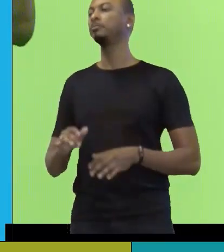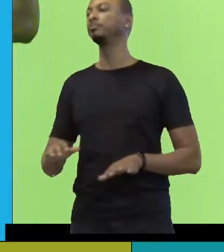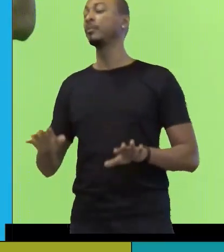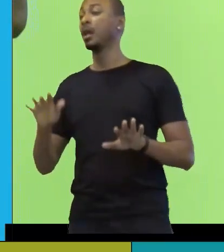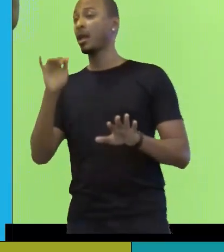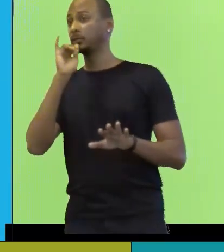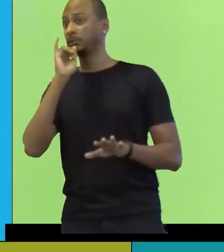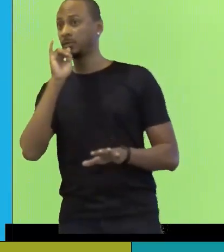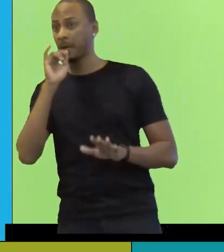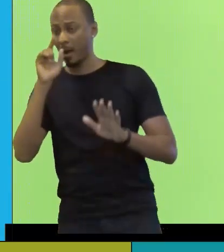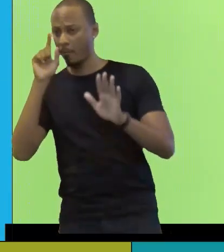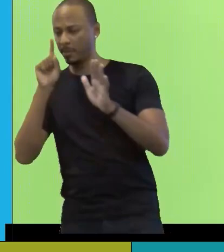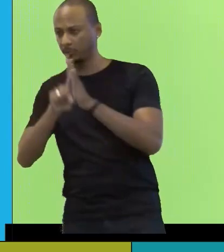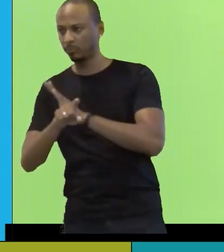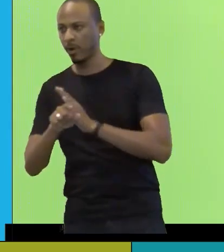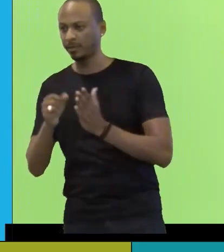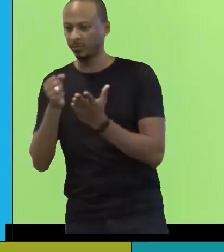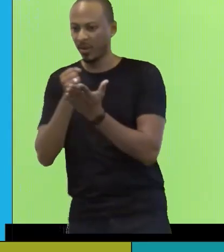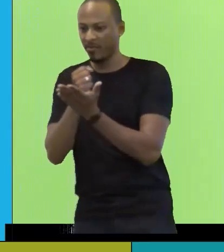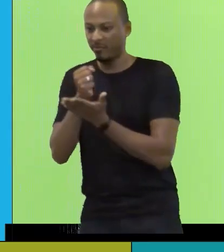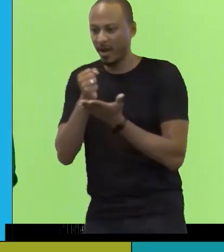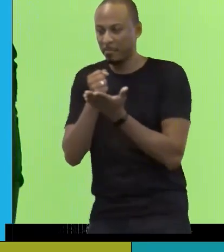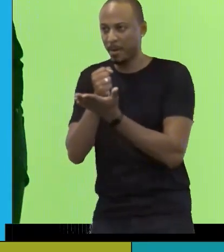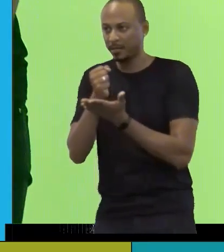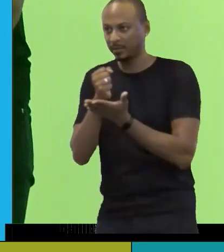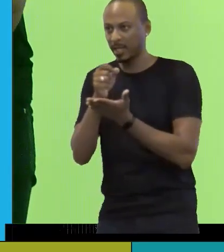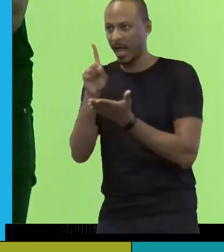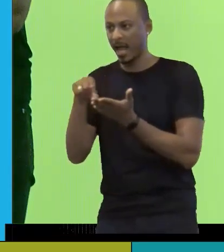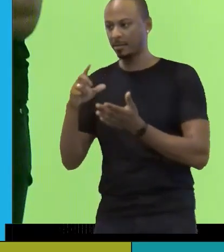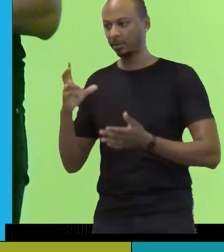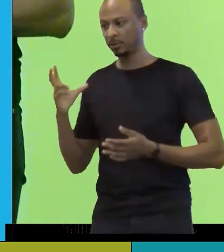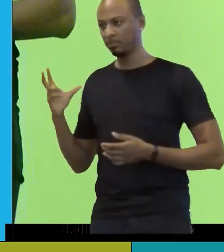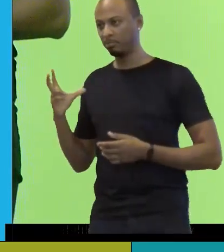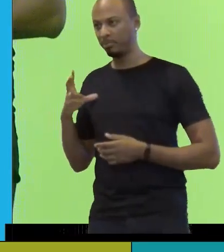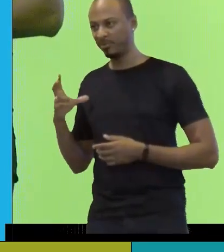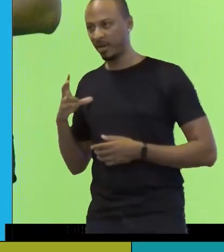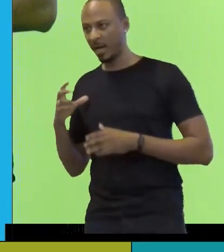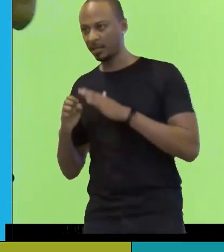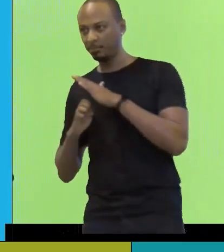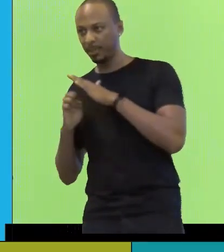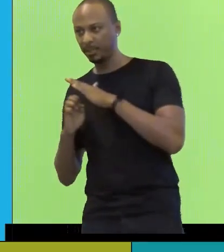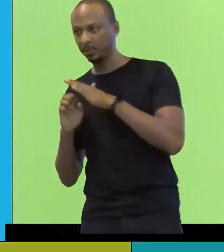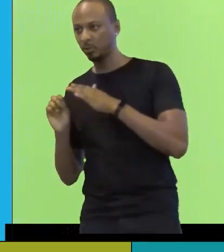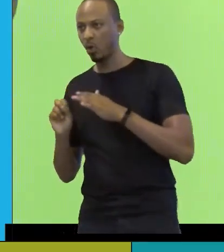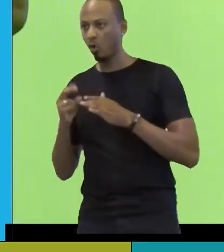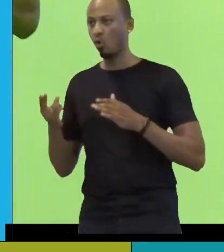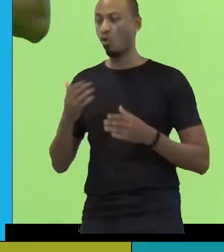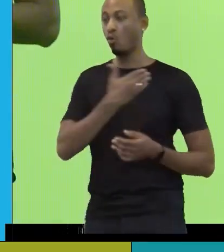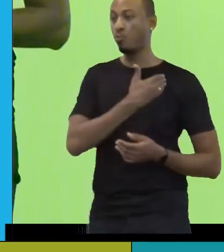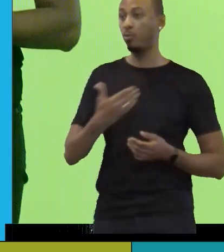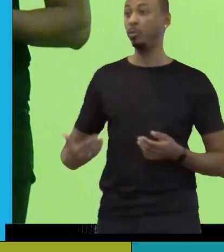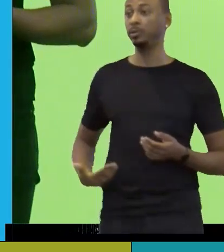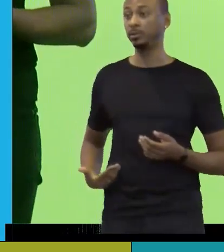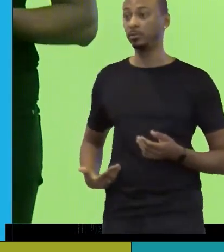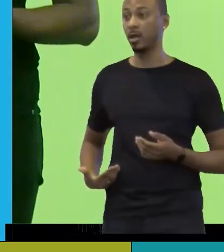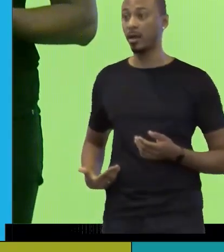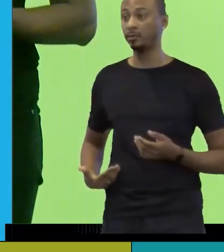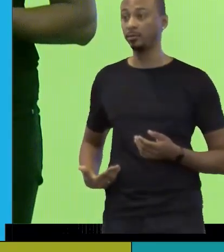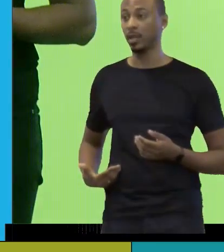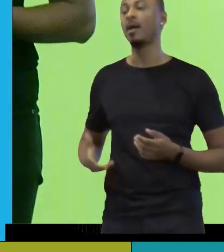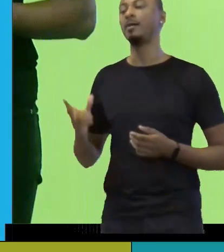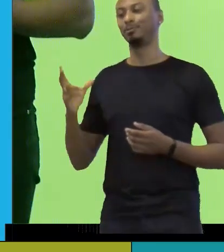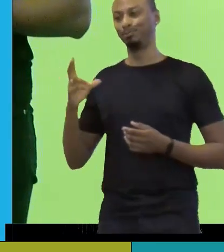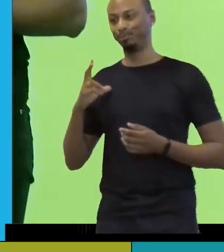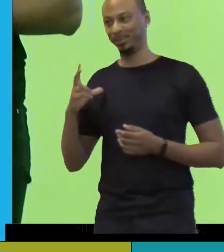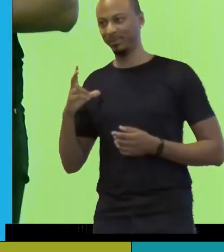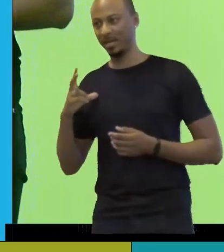privada? Ela é uma empresa privada. Se ela é uma empresa privada, os donos da farmácia,